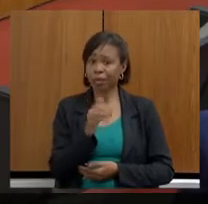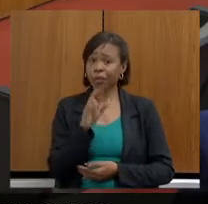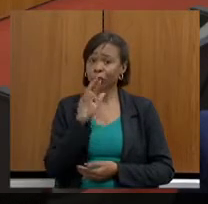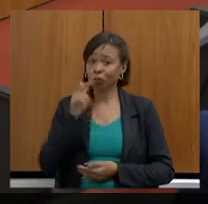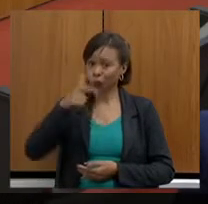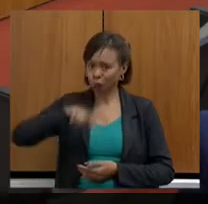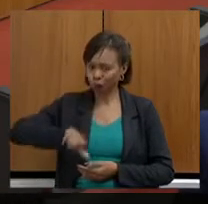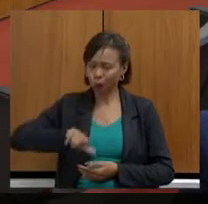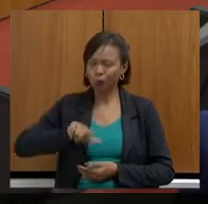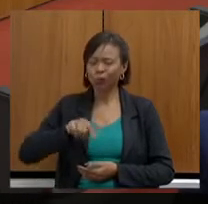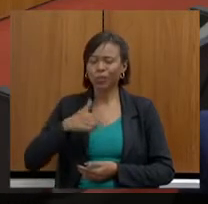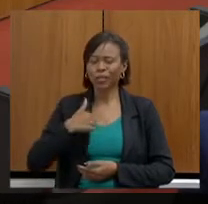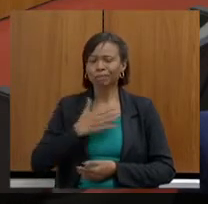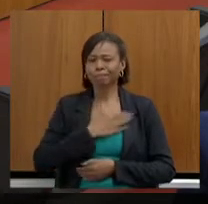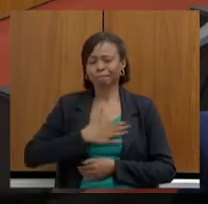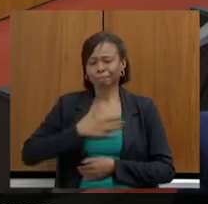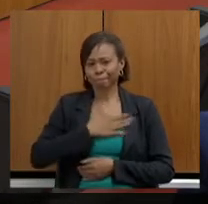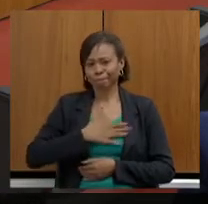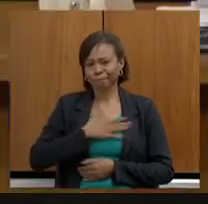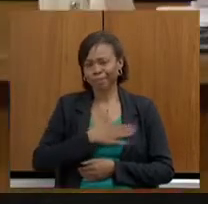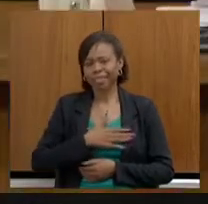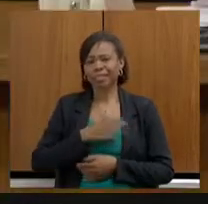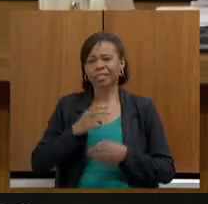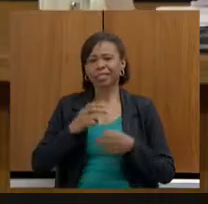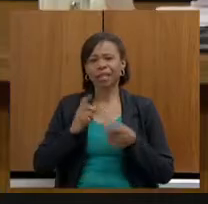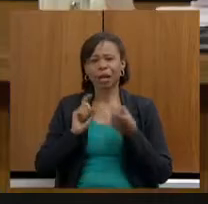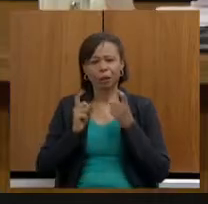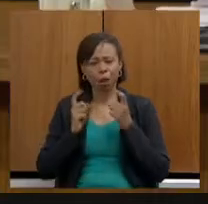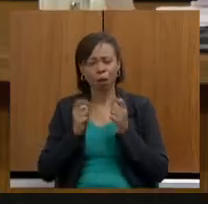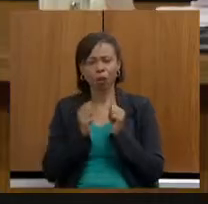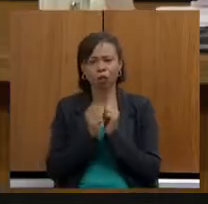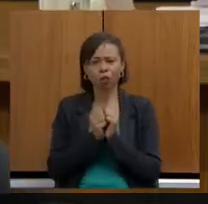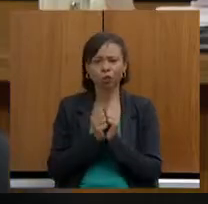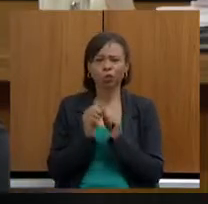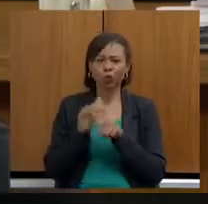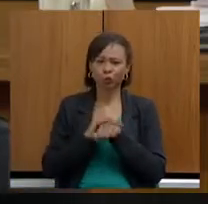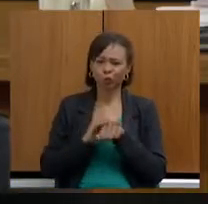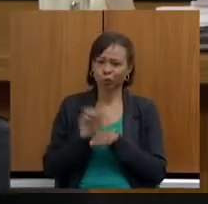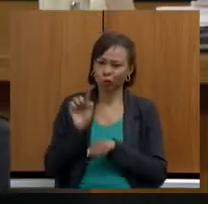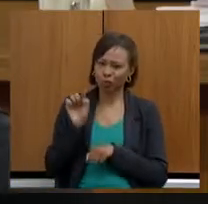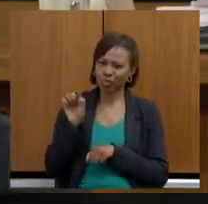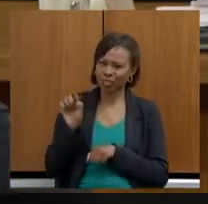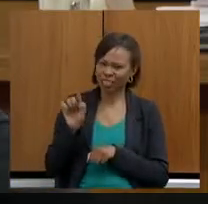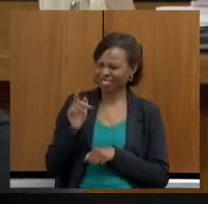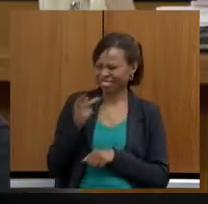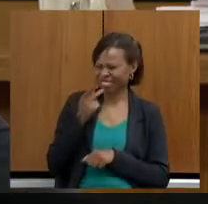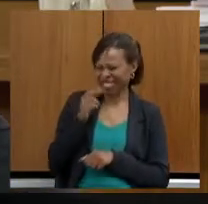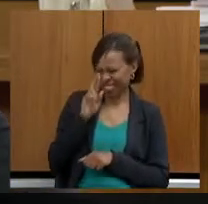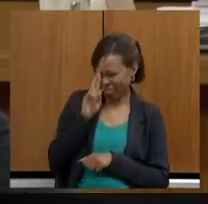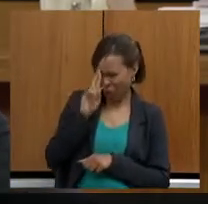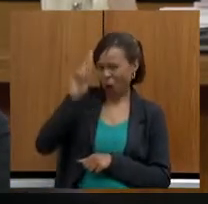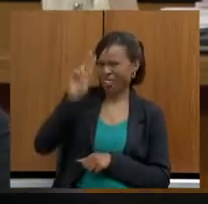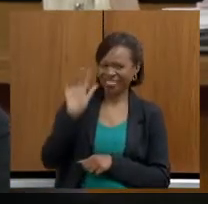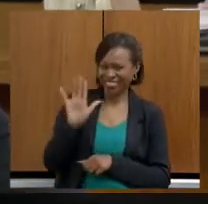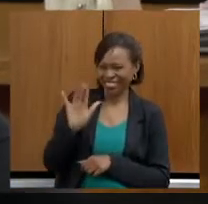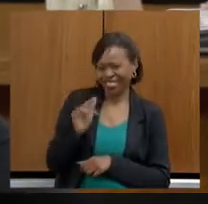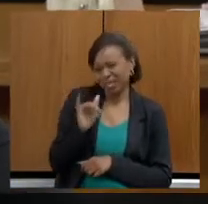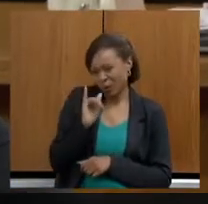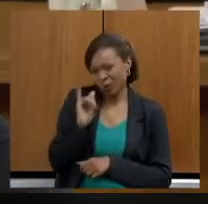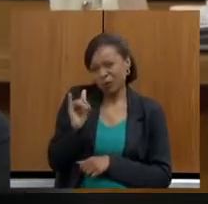tenho sempre de estar nas conversas com você e chama de você eu não vou chamar de senhora é